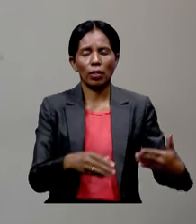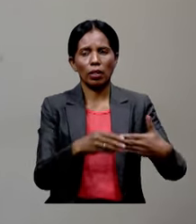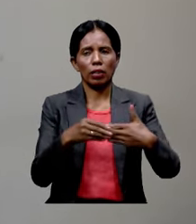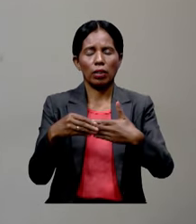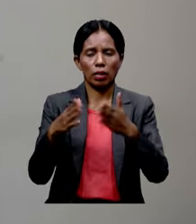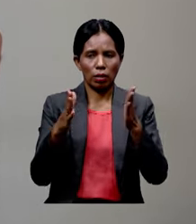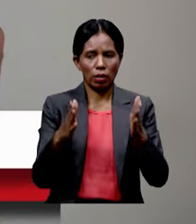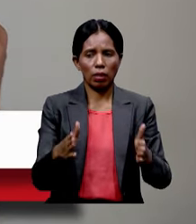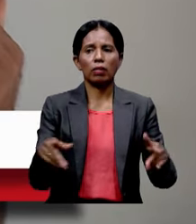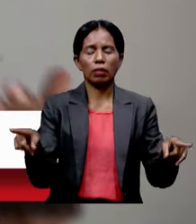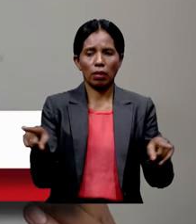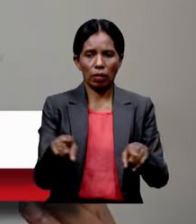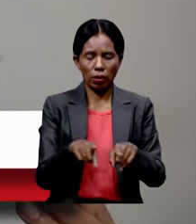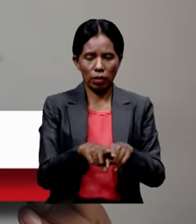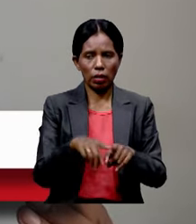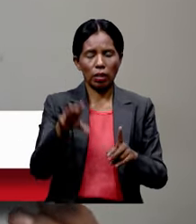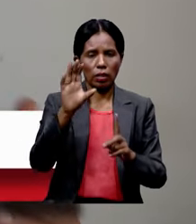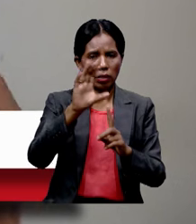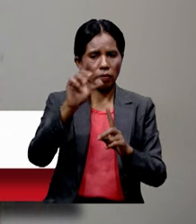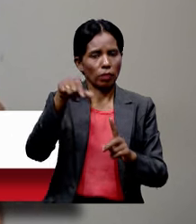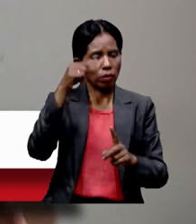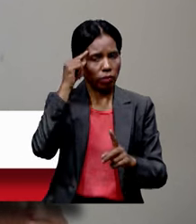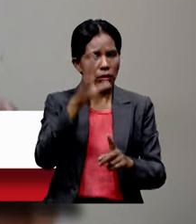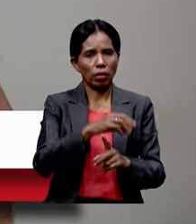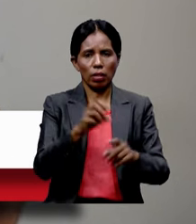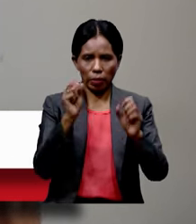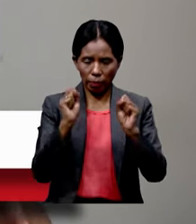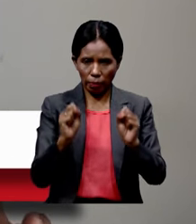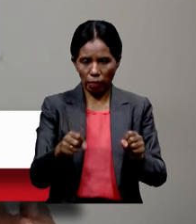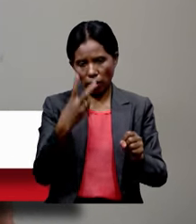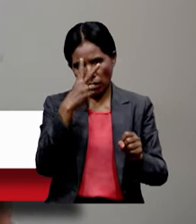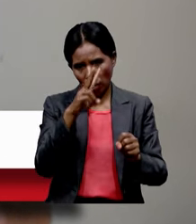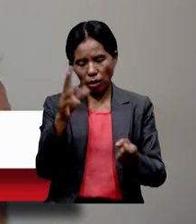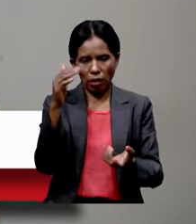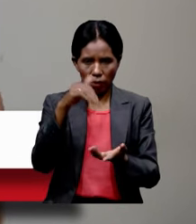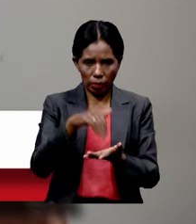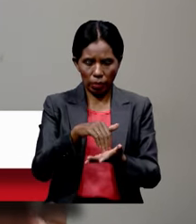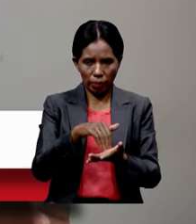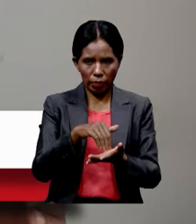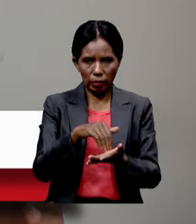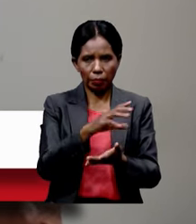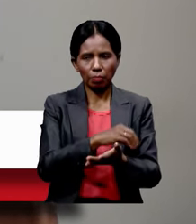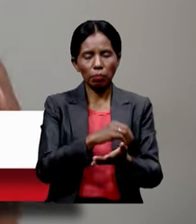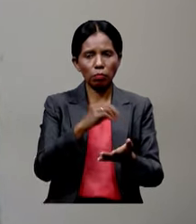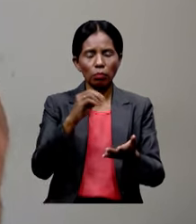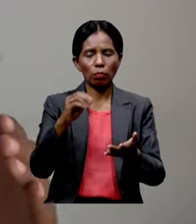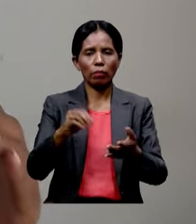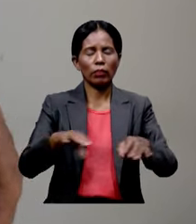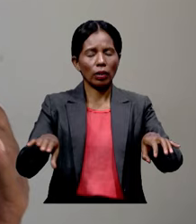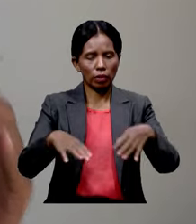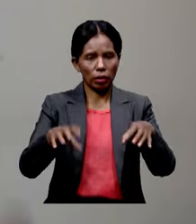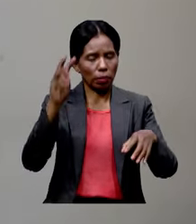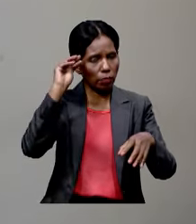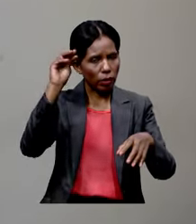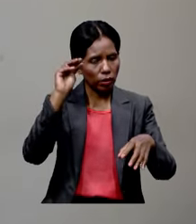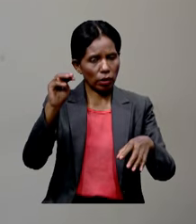hanesan chefe do governo atu bele haref la fali desempenho nebema ka ministério